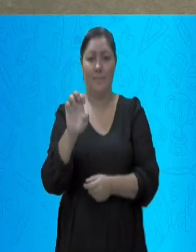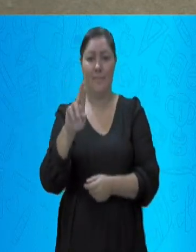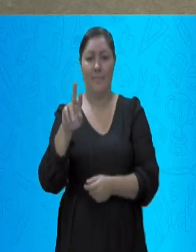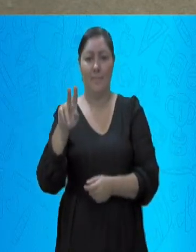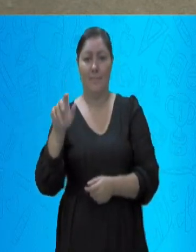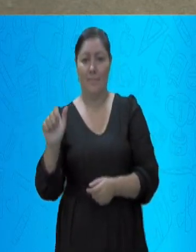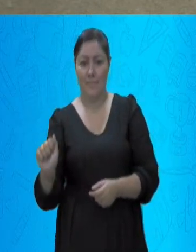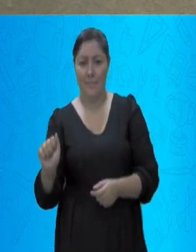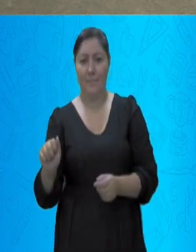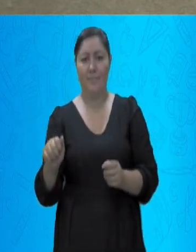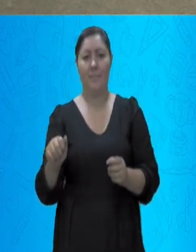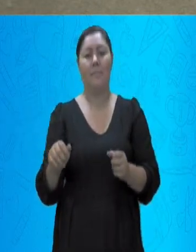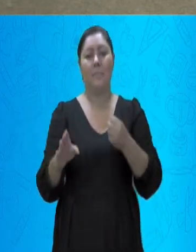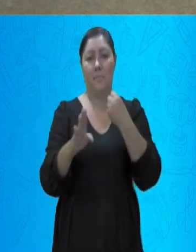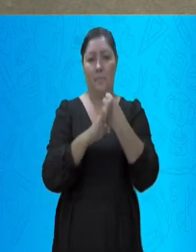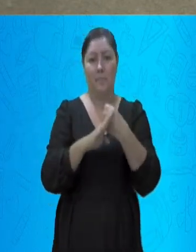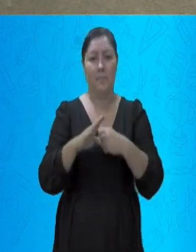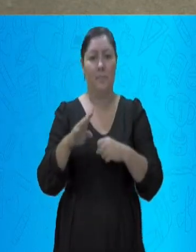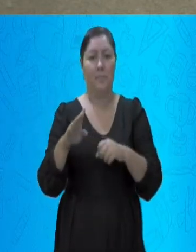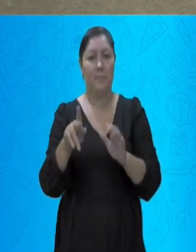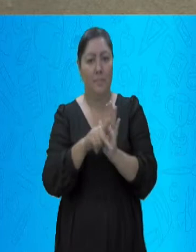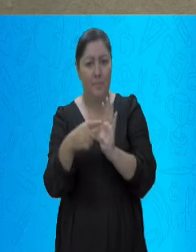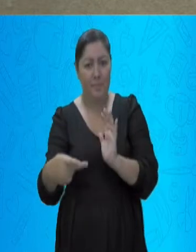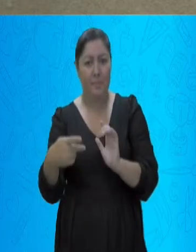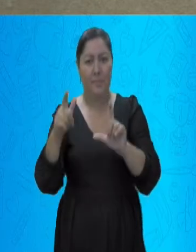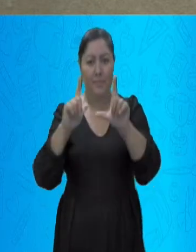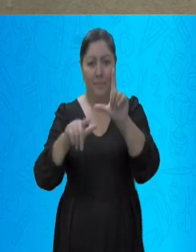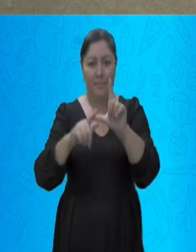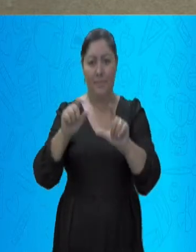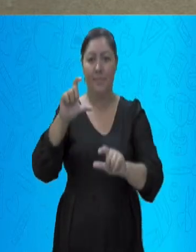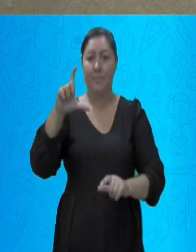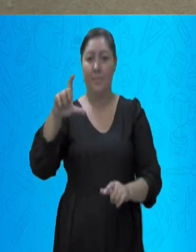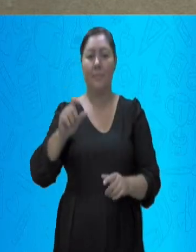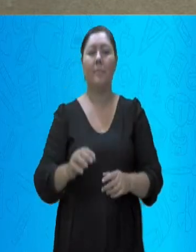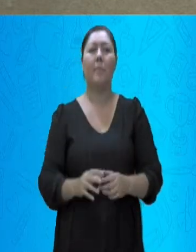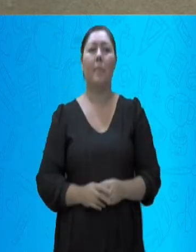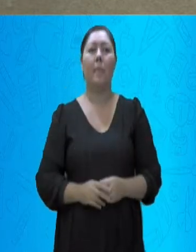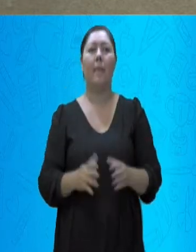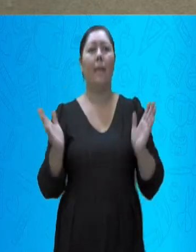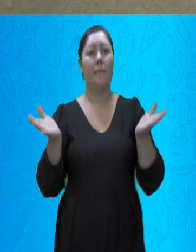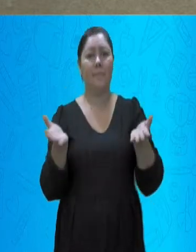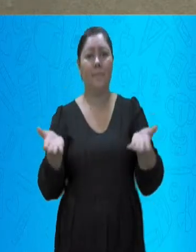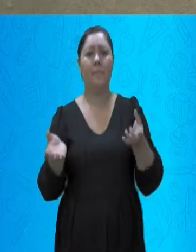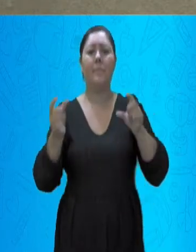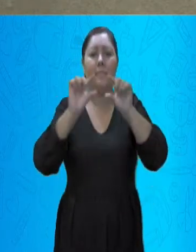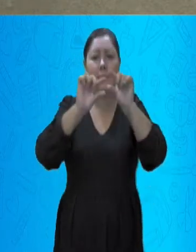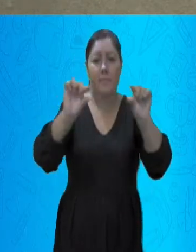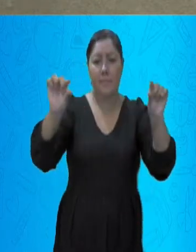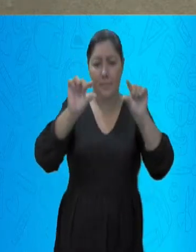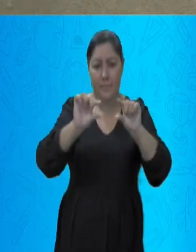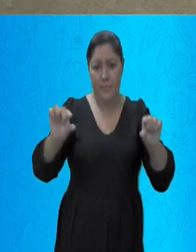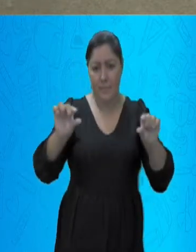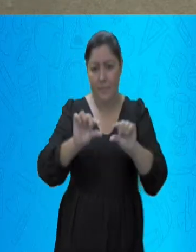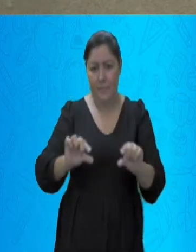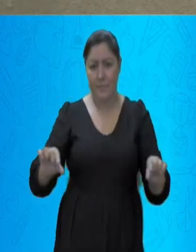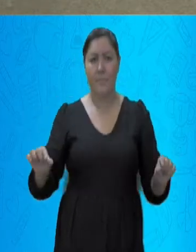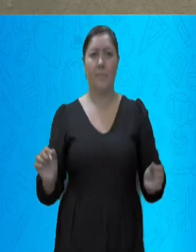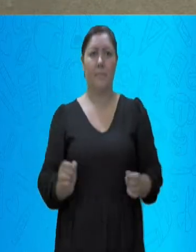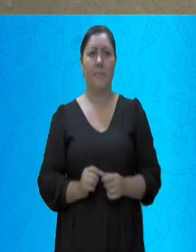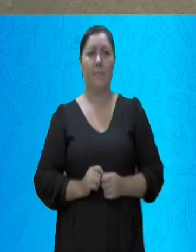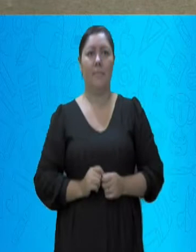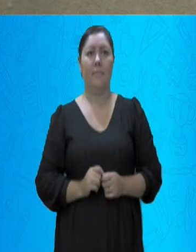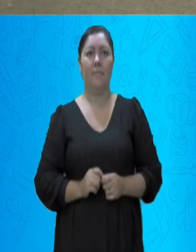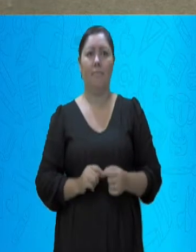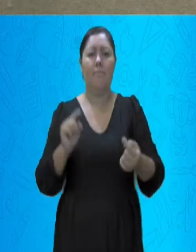maiúscula. Observa a frase. Vamos entender um pouquinho melhor nas frases e vocês vão identificar essa questão